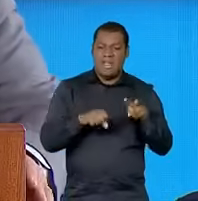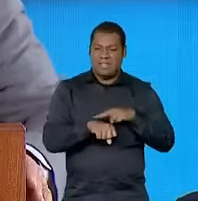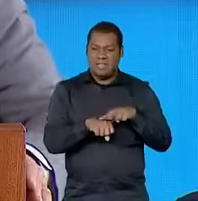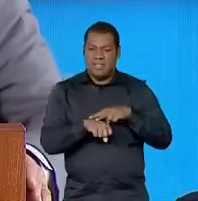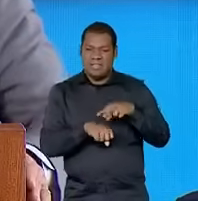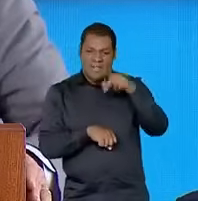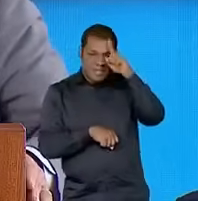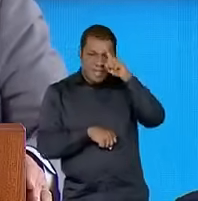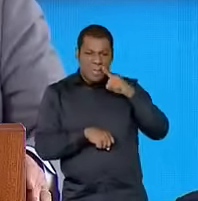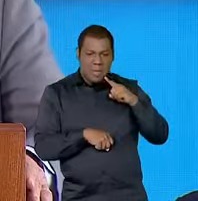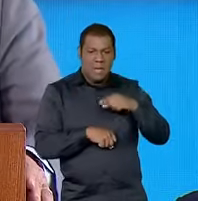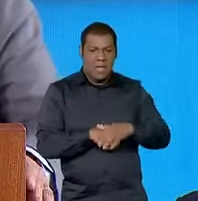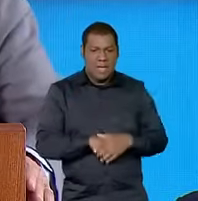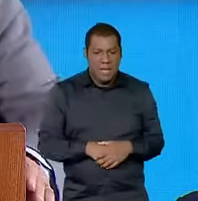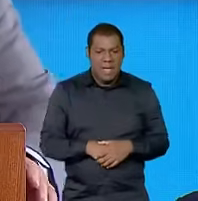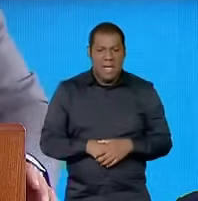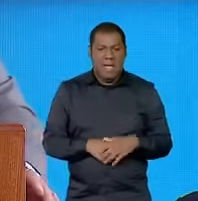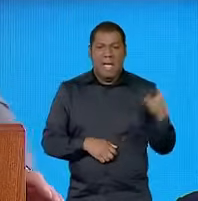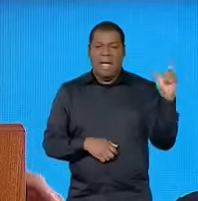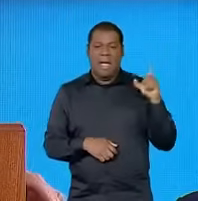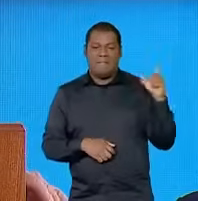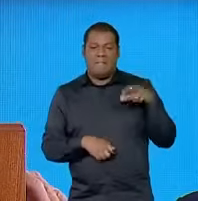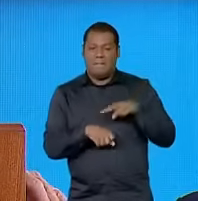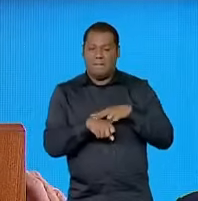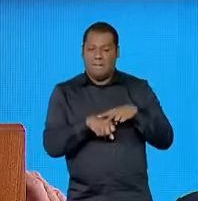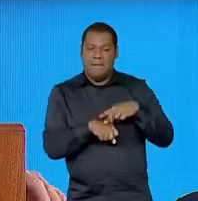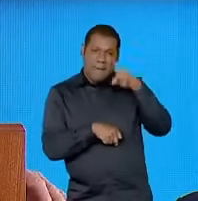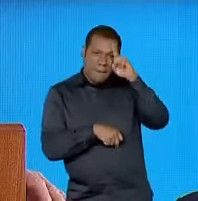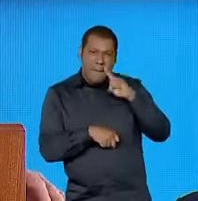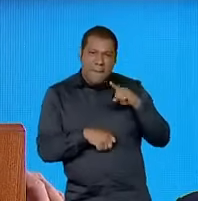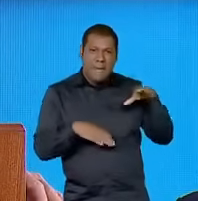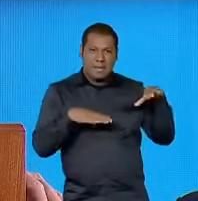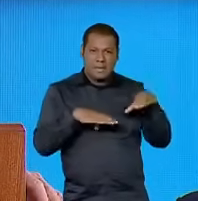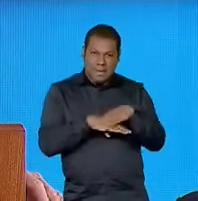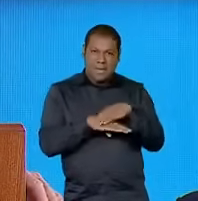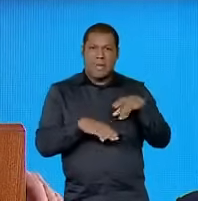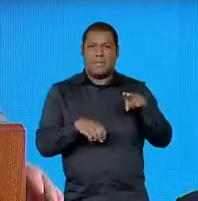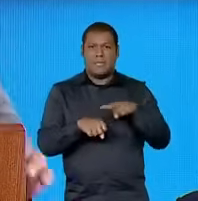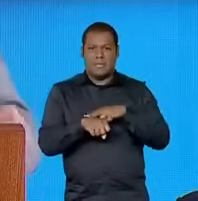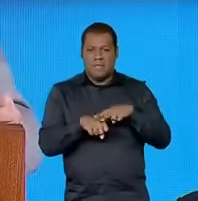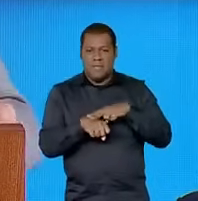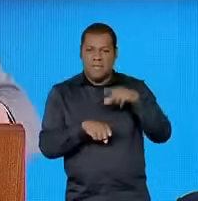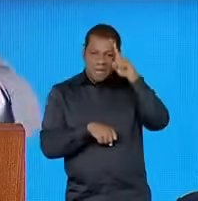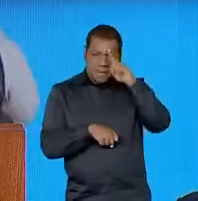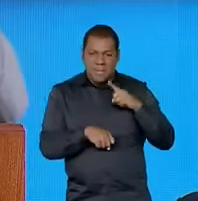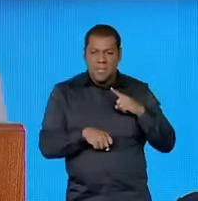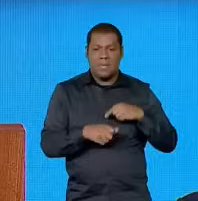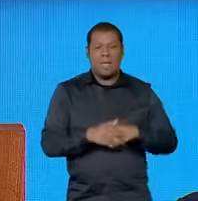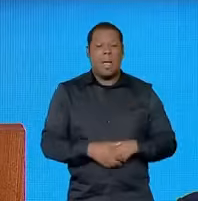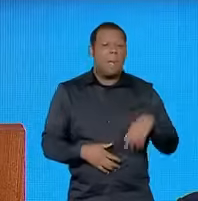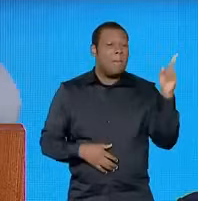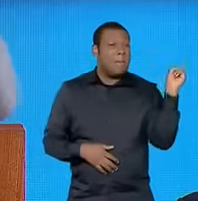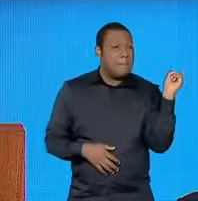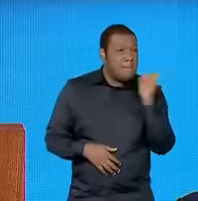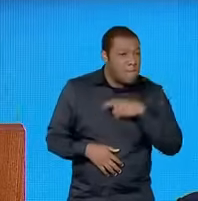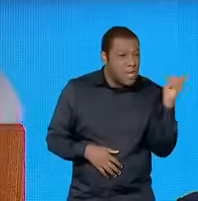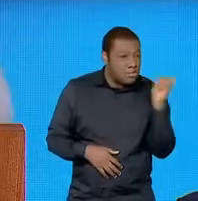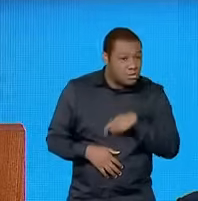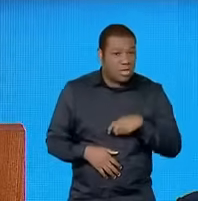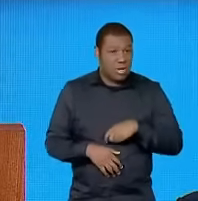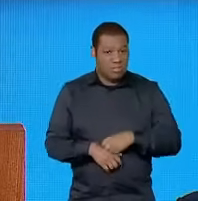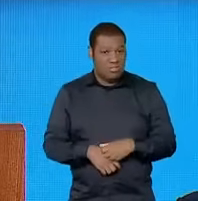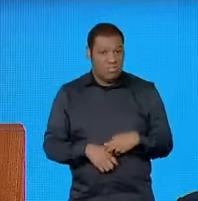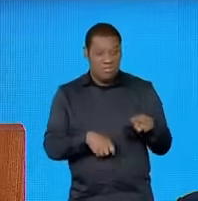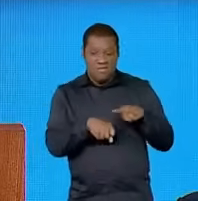Casa Verde Amarela, carteira Verde Amarela, sapato Verde Amarelo, não sei o que Verde Amarelo. Na verdade, era uma mentira